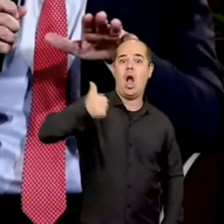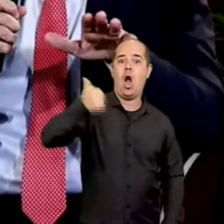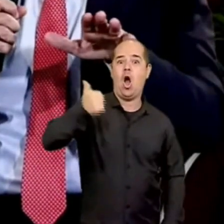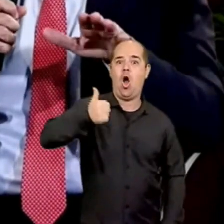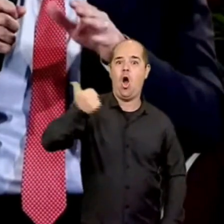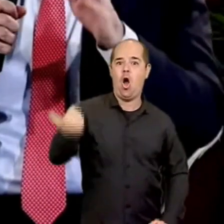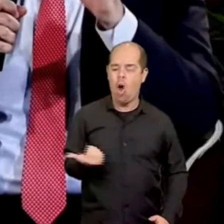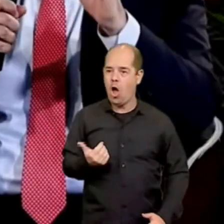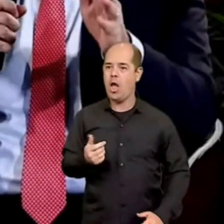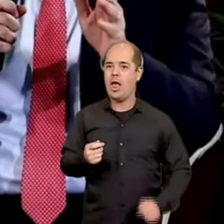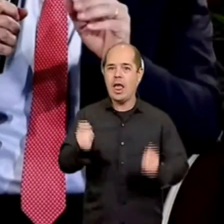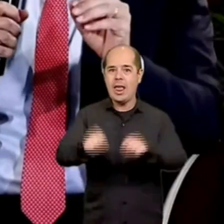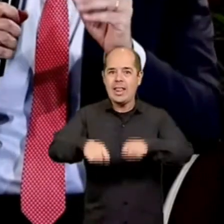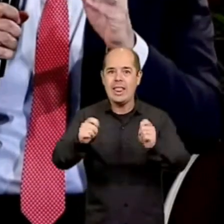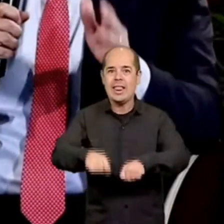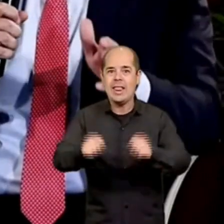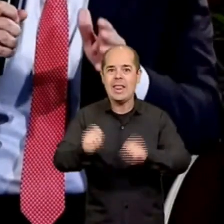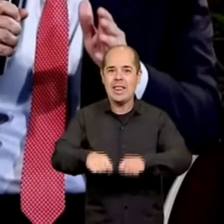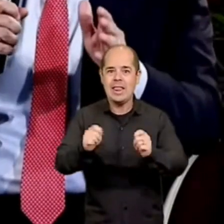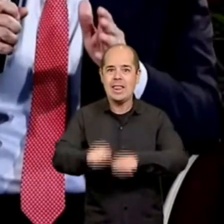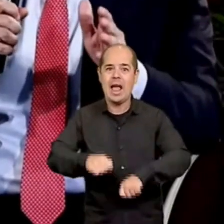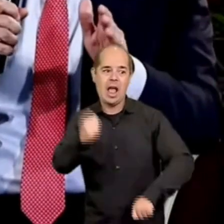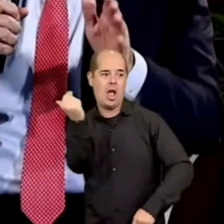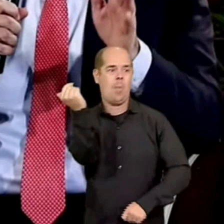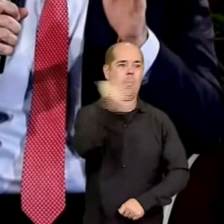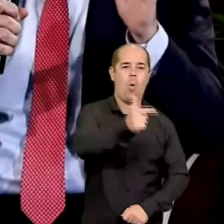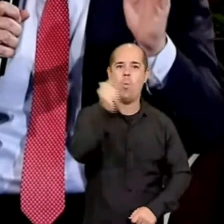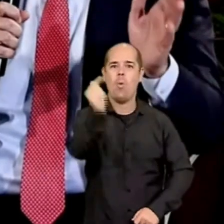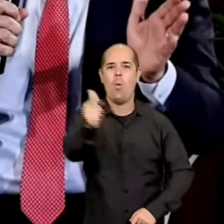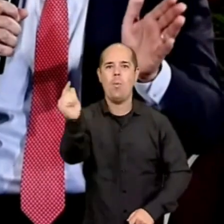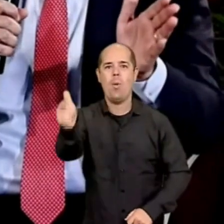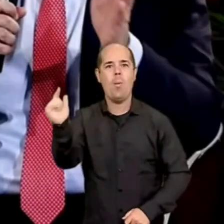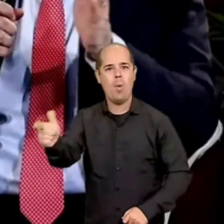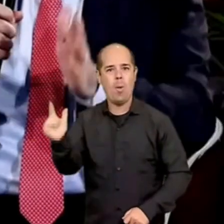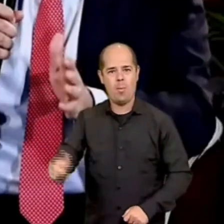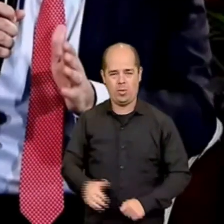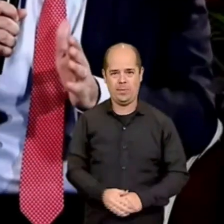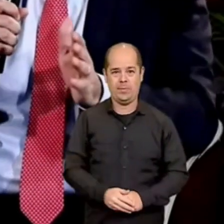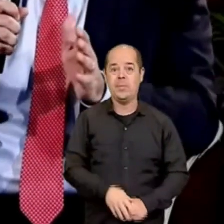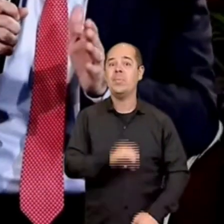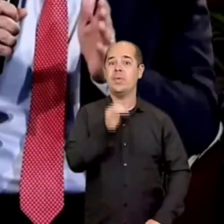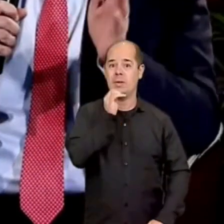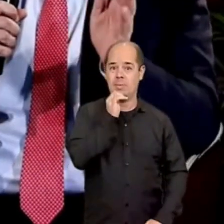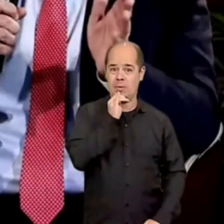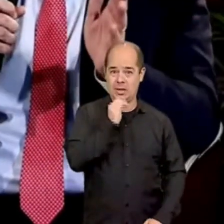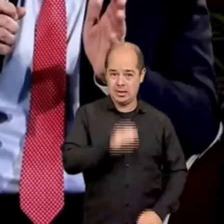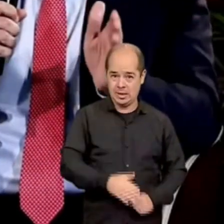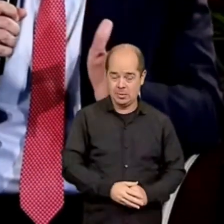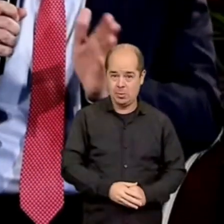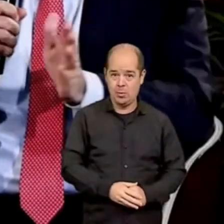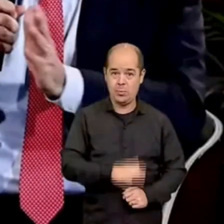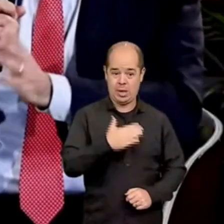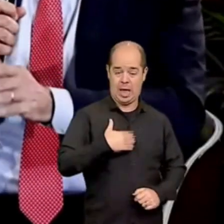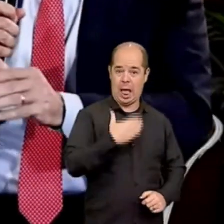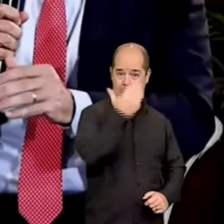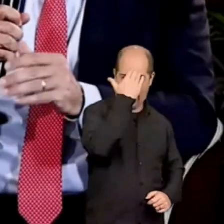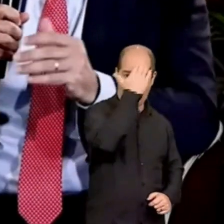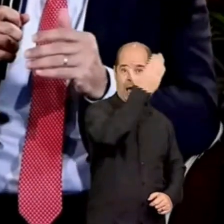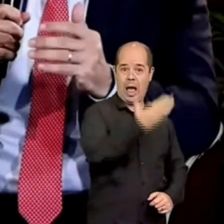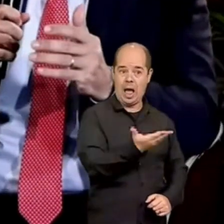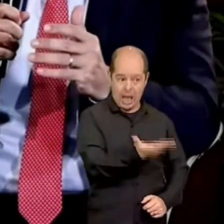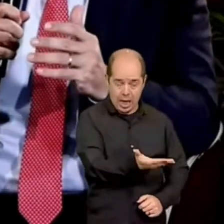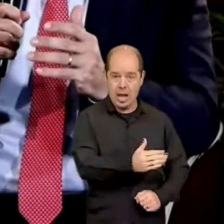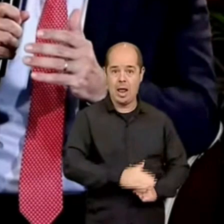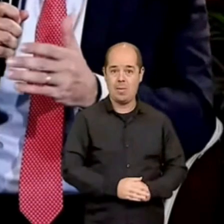outro país tem. Nós passamos por Riad, por exemplo. Os árabes confirmaram a intenção de